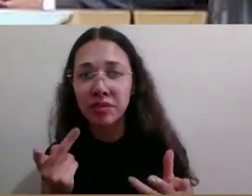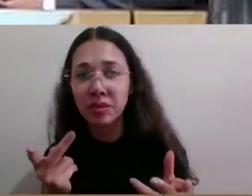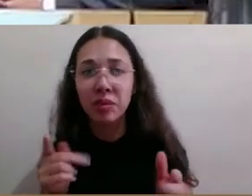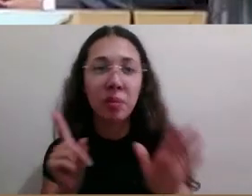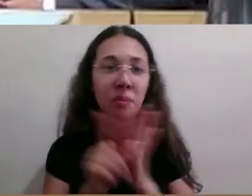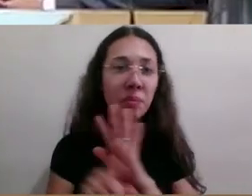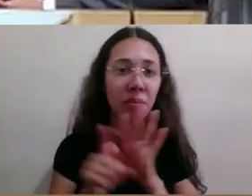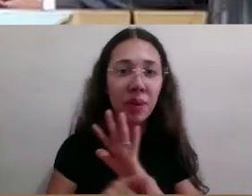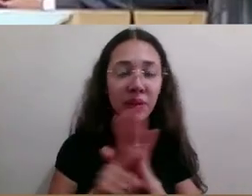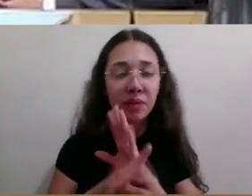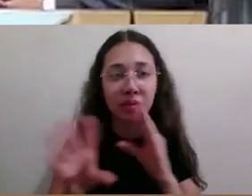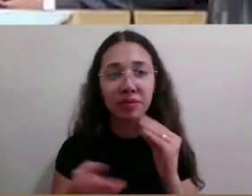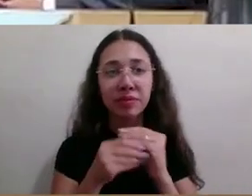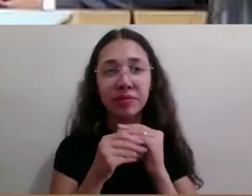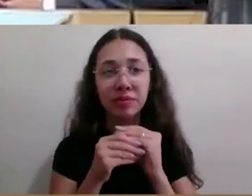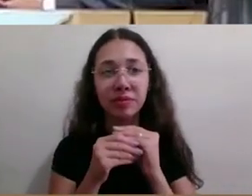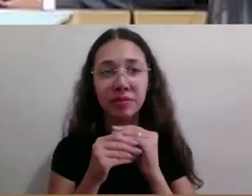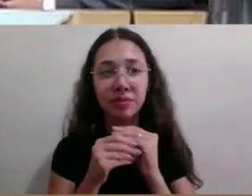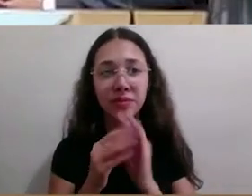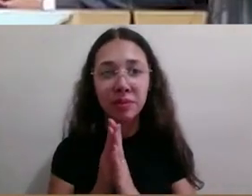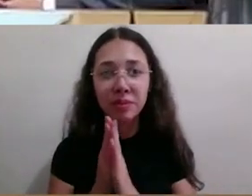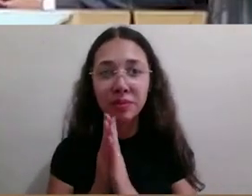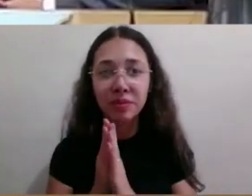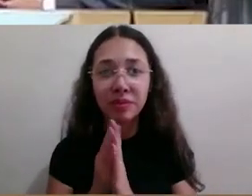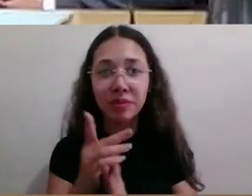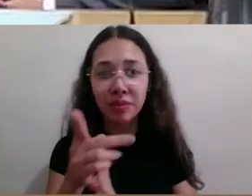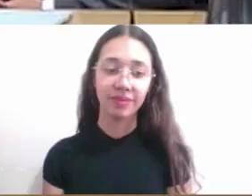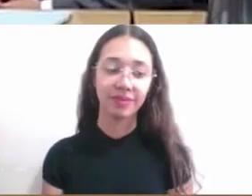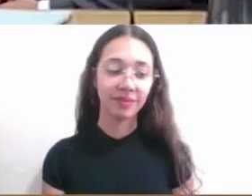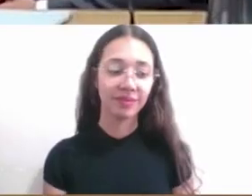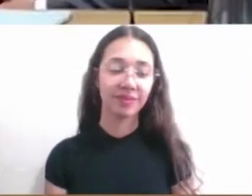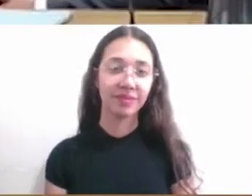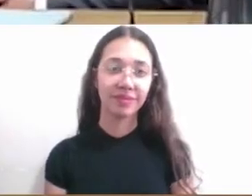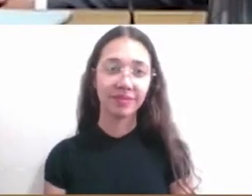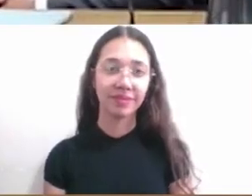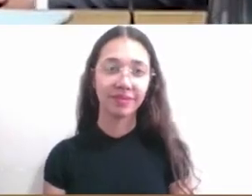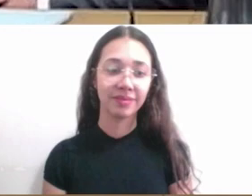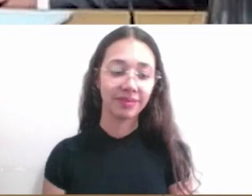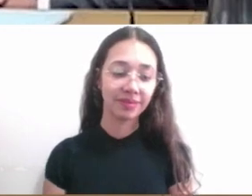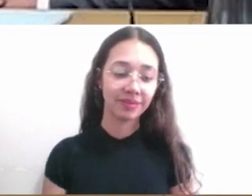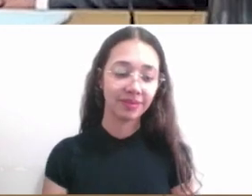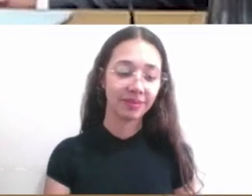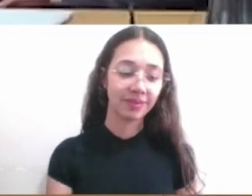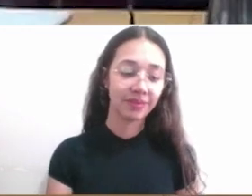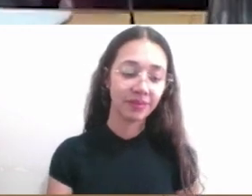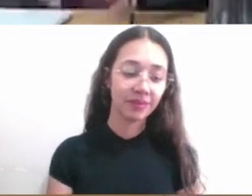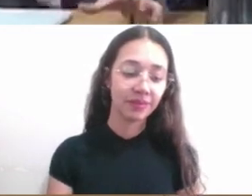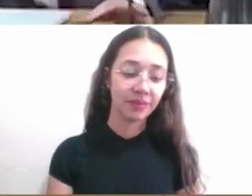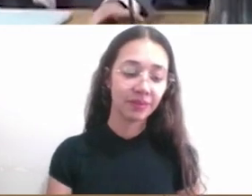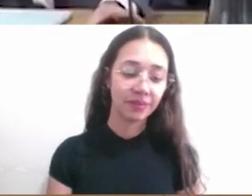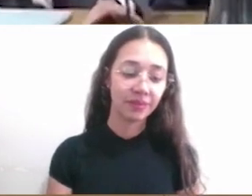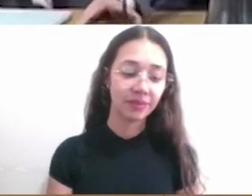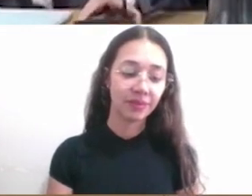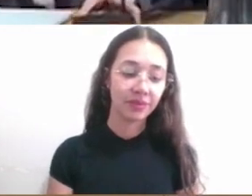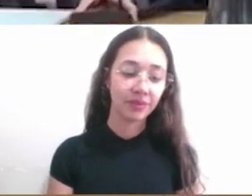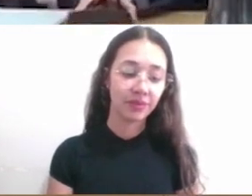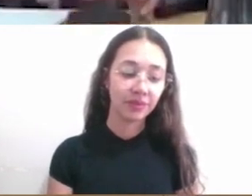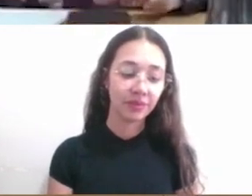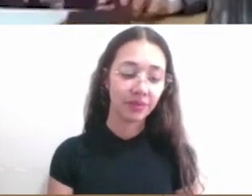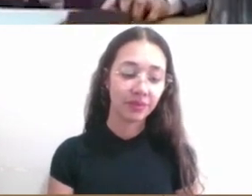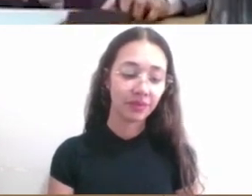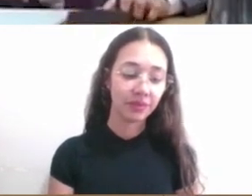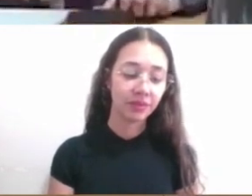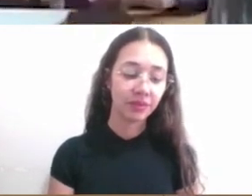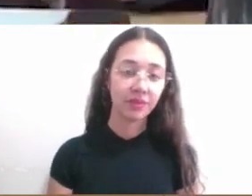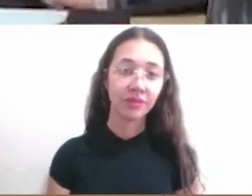complementar? Por favor, Ivana, pode falar. Pedro, me corrija se eu estiver errada, mas os